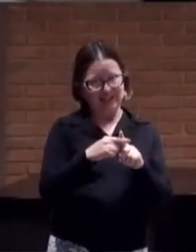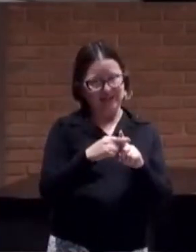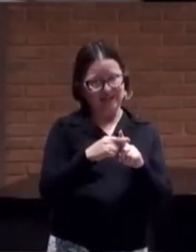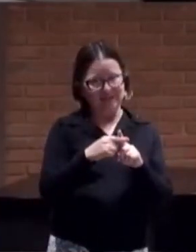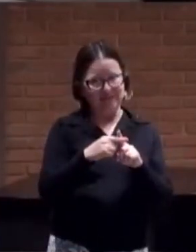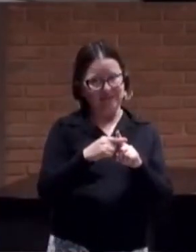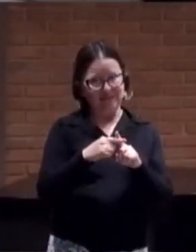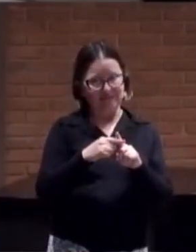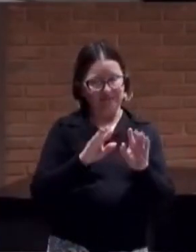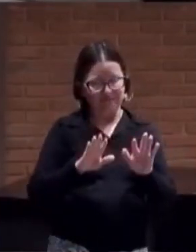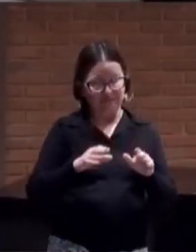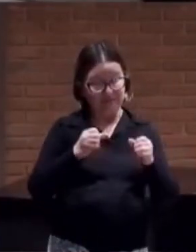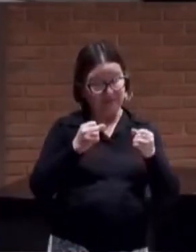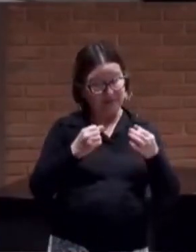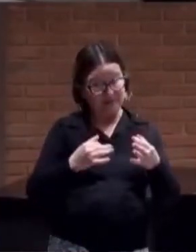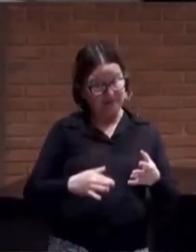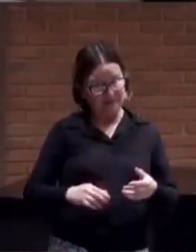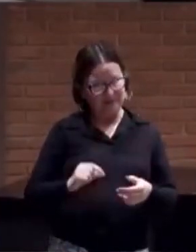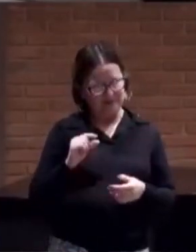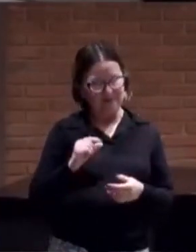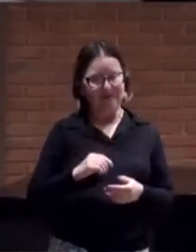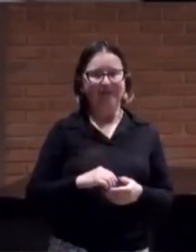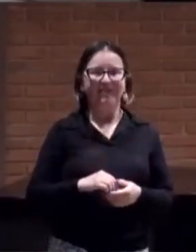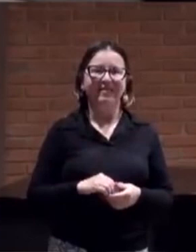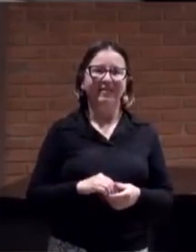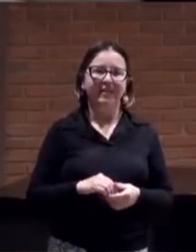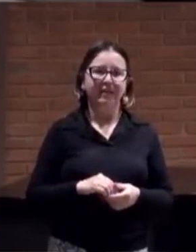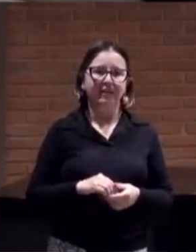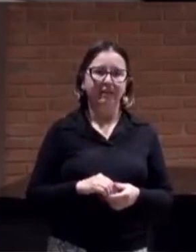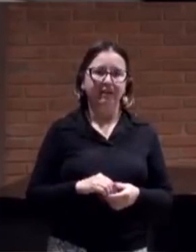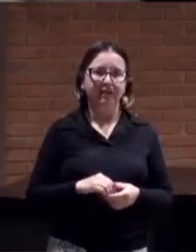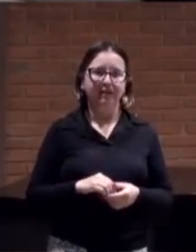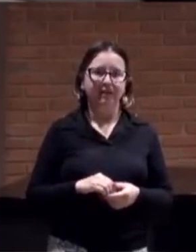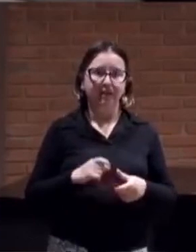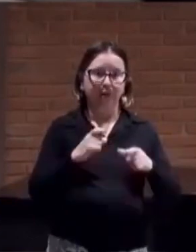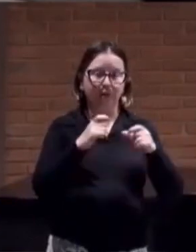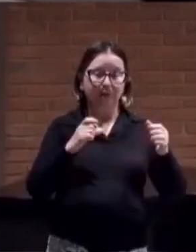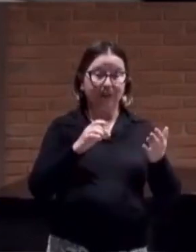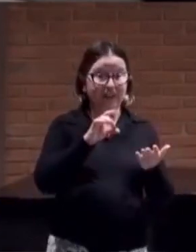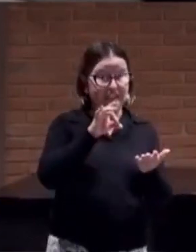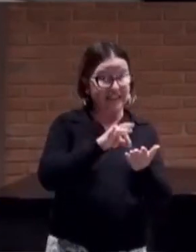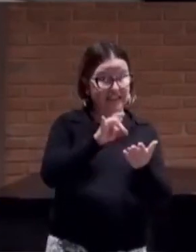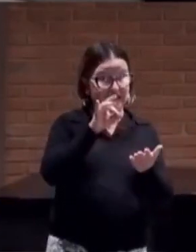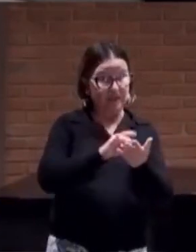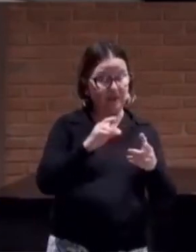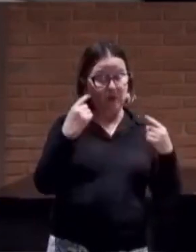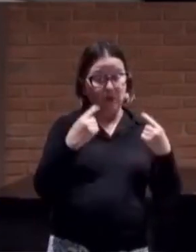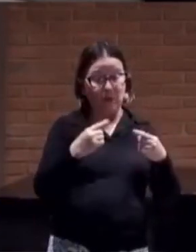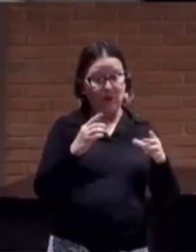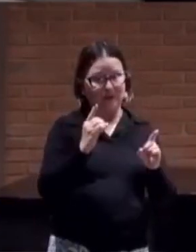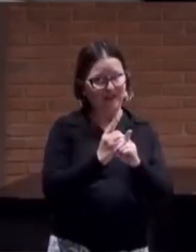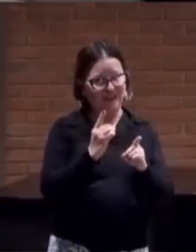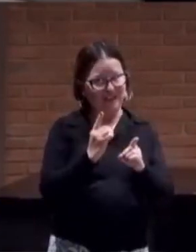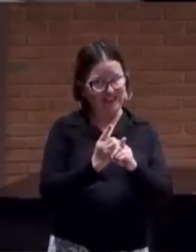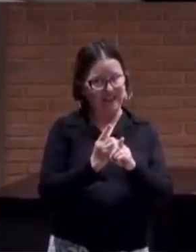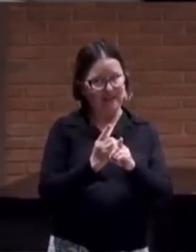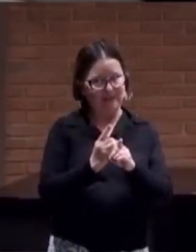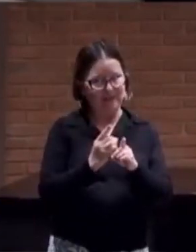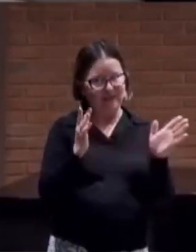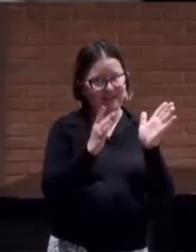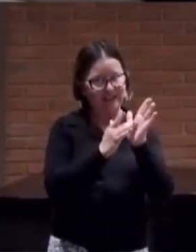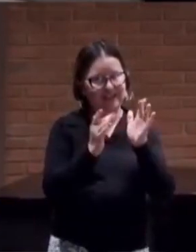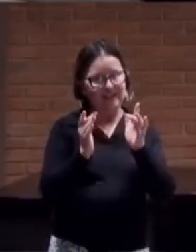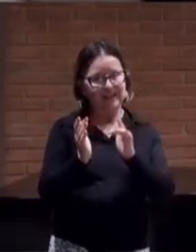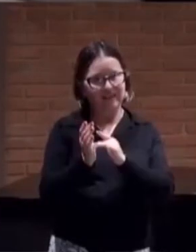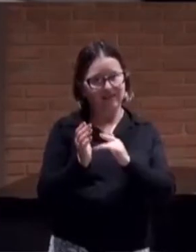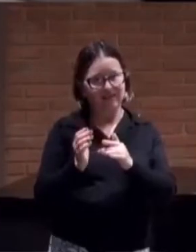Vamos caminhar um pouquinho aí para verificar que os maiores inimigos contra os discípulos de Jesus, às vezes